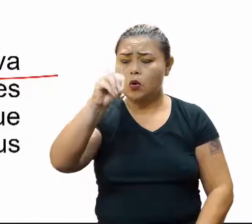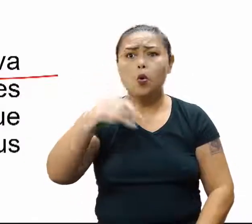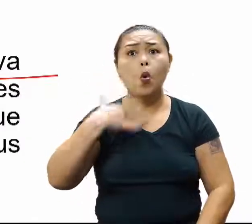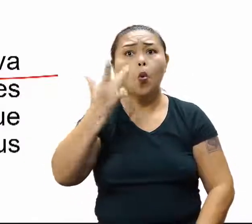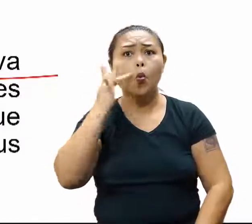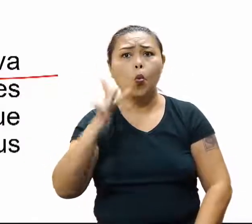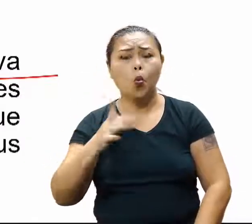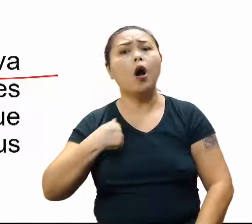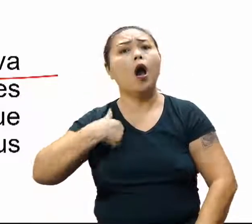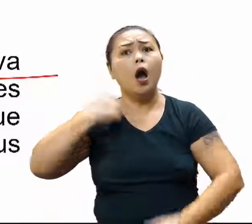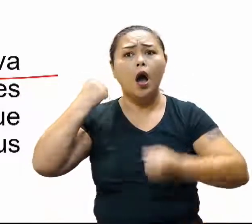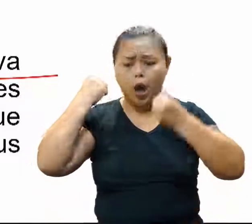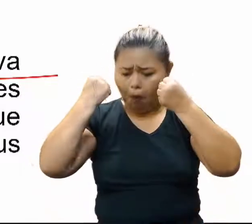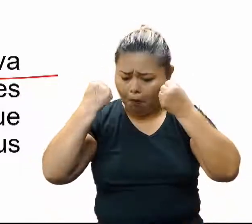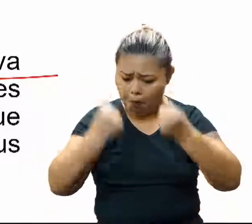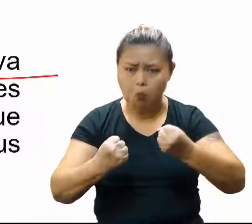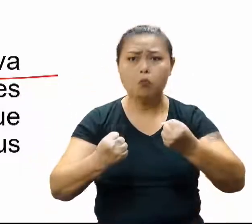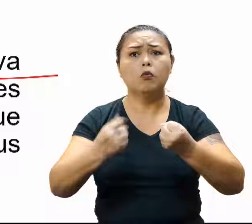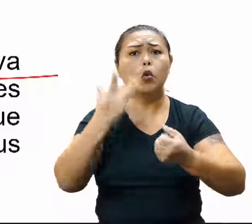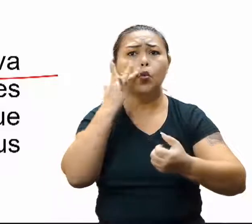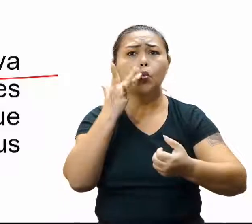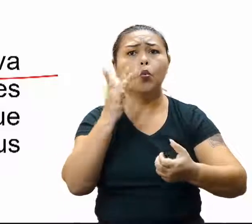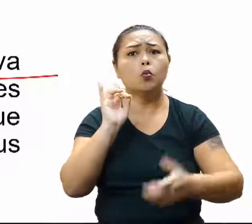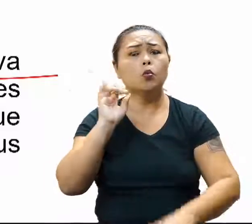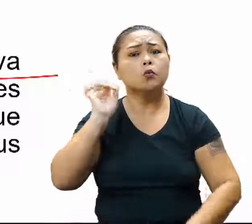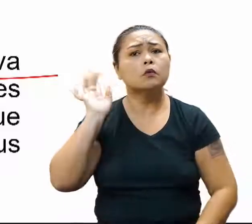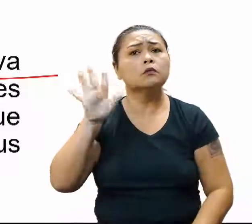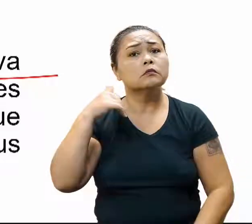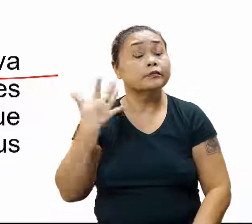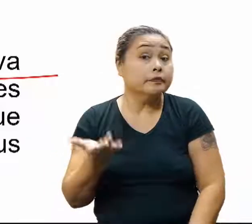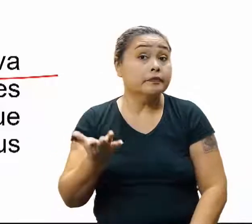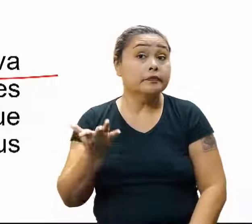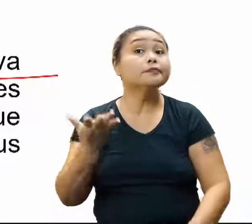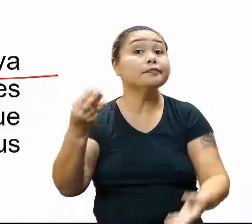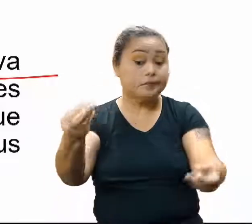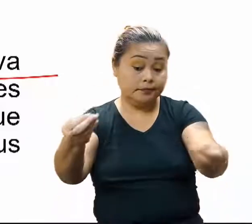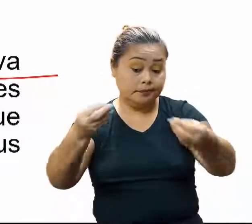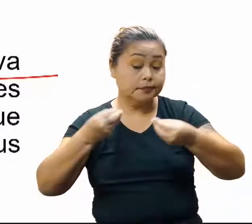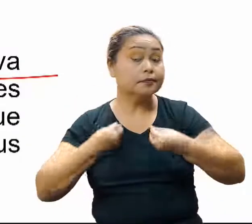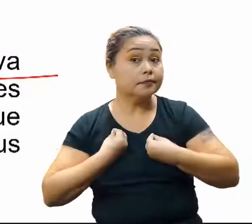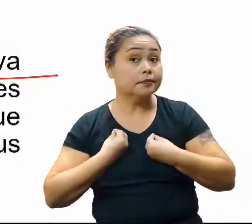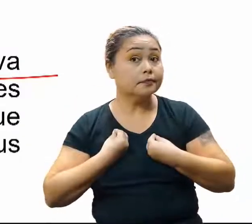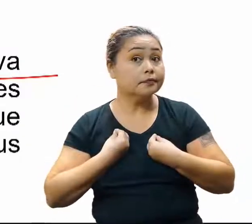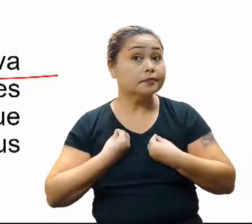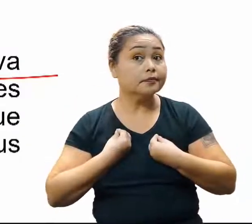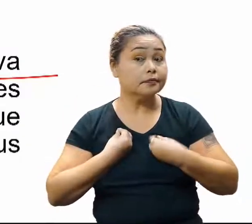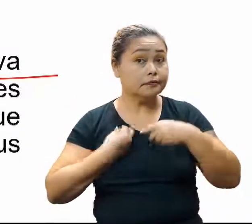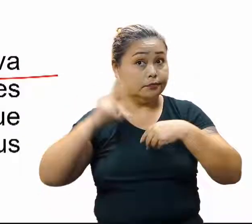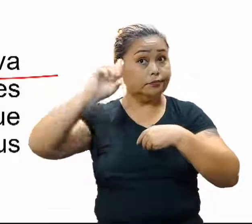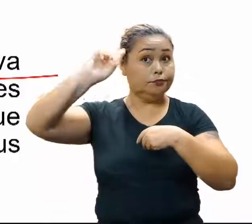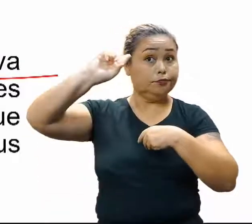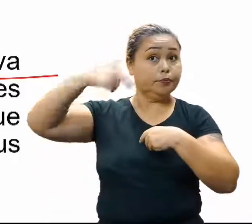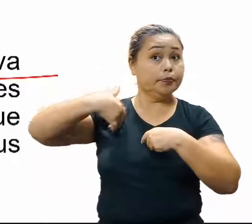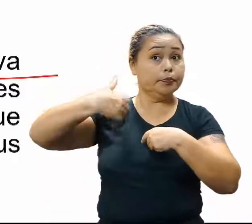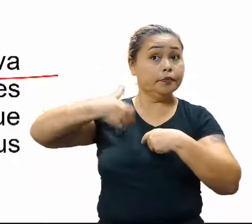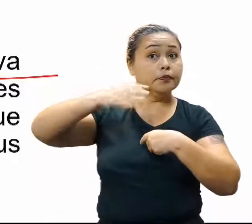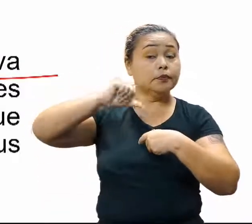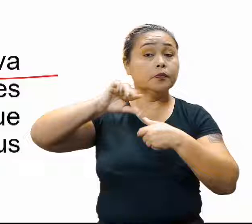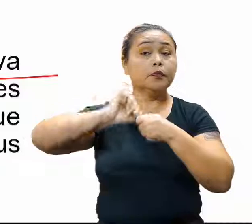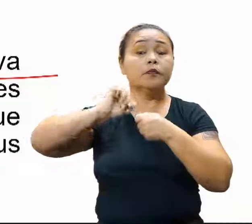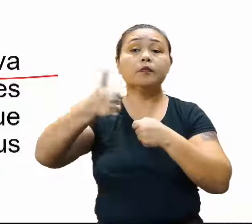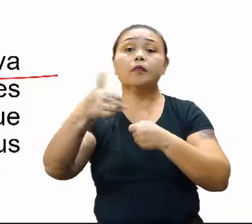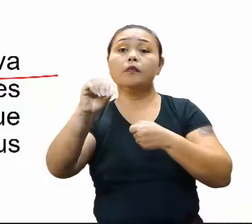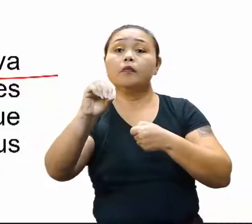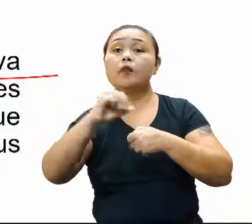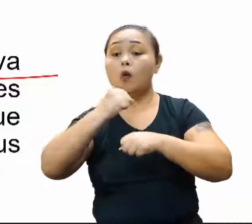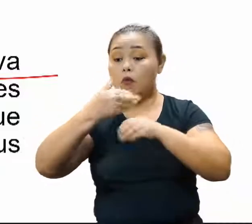é muito ouro. Pois é. O cara tem que entregar. Se colocar aí, ó, 10 arrobas por